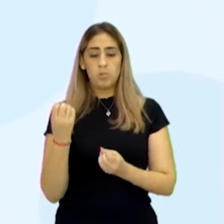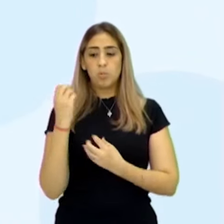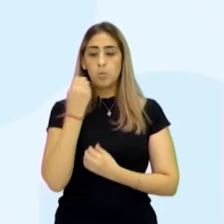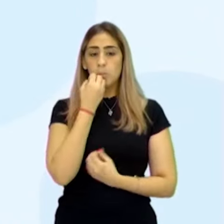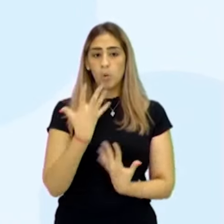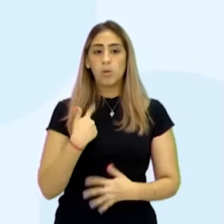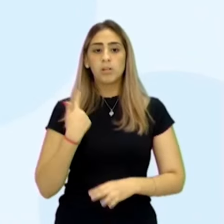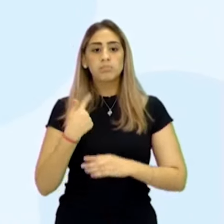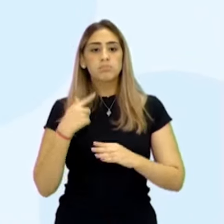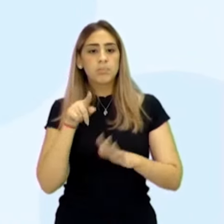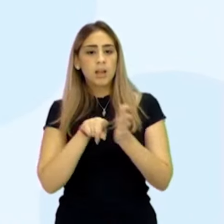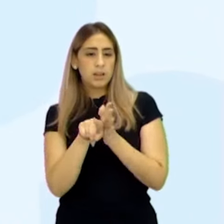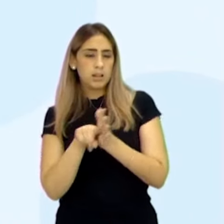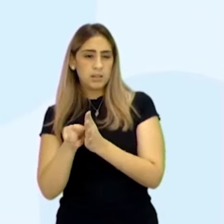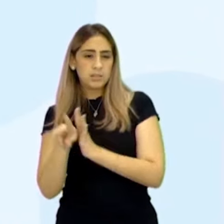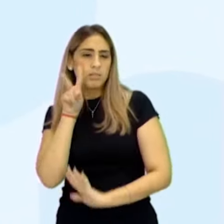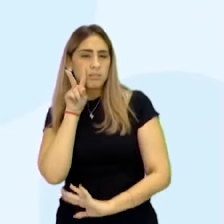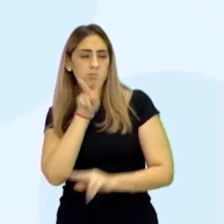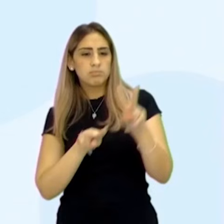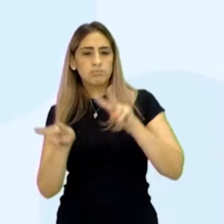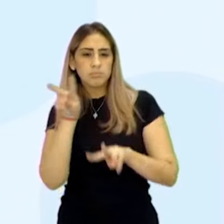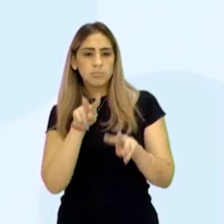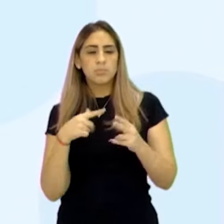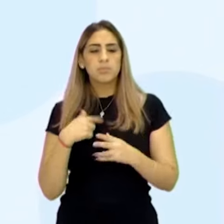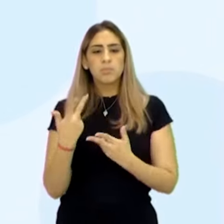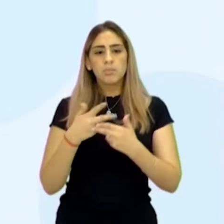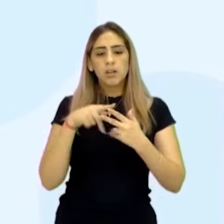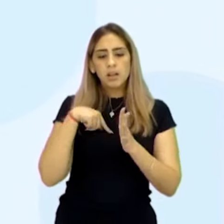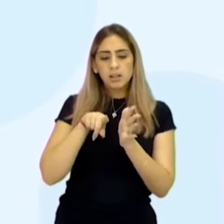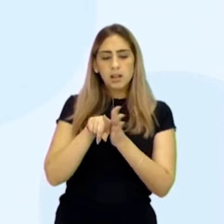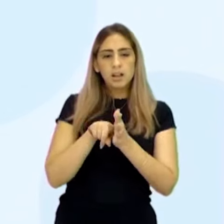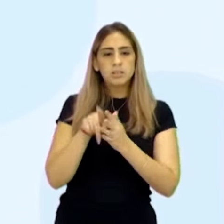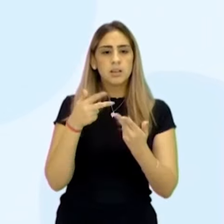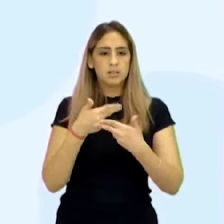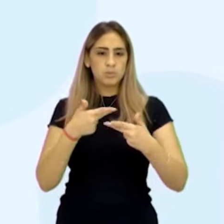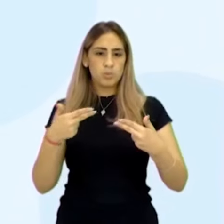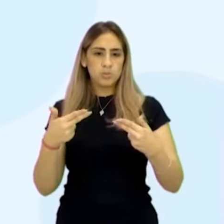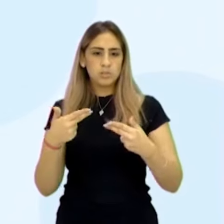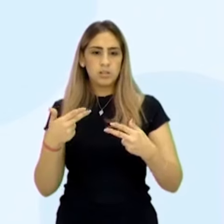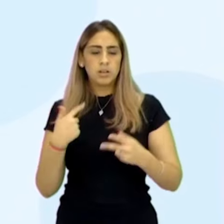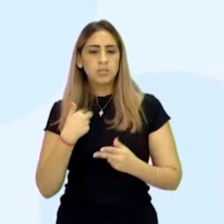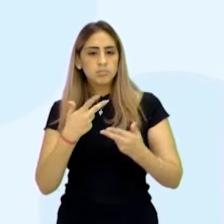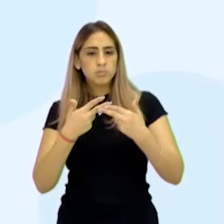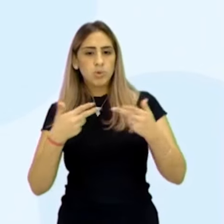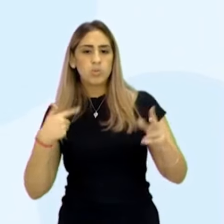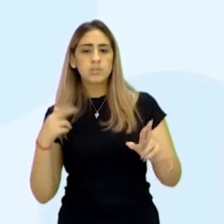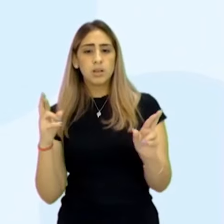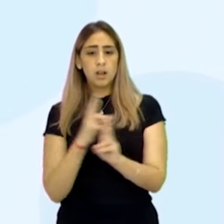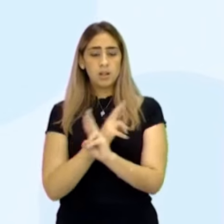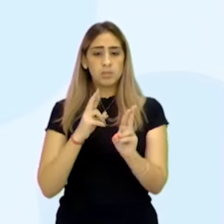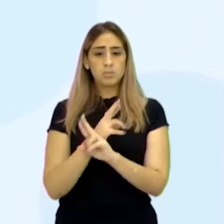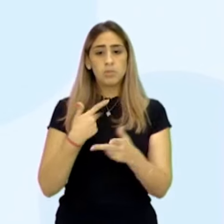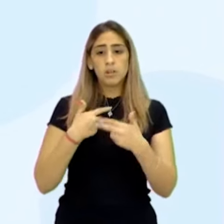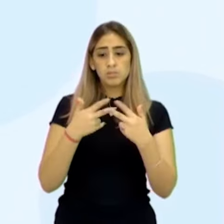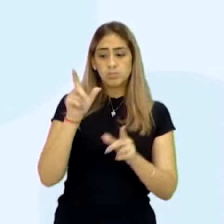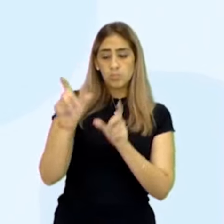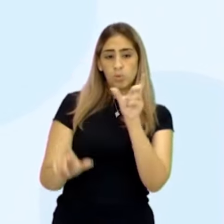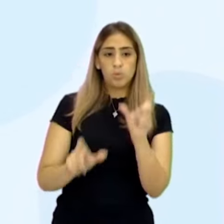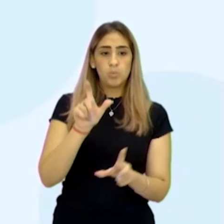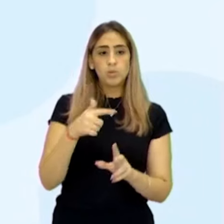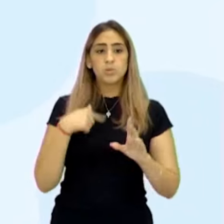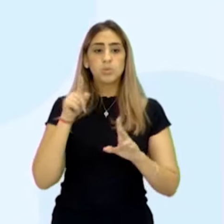é analisar. Olha a ação dela aqui, analisar os aspectos relacionados ao fenômeno